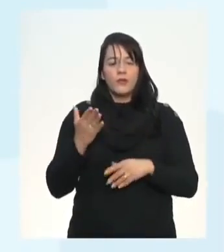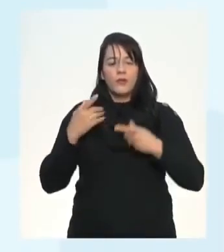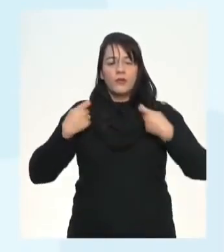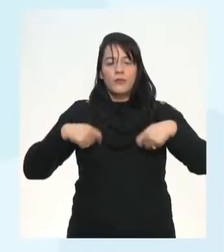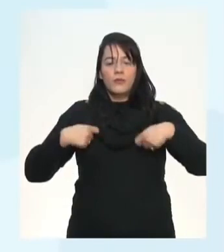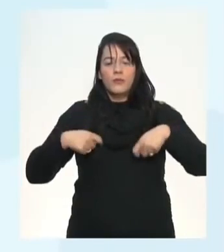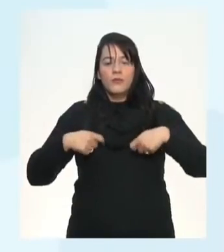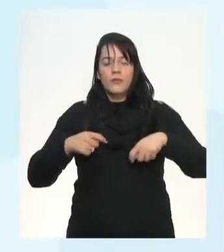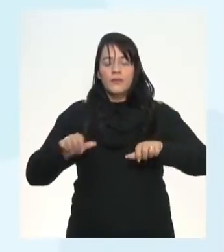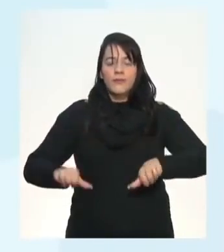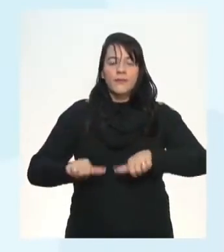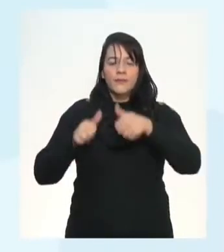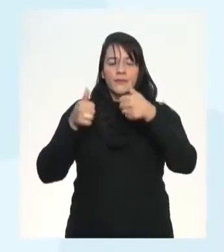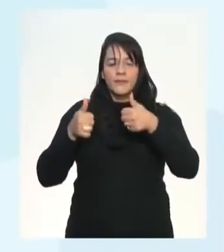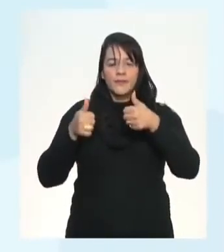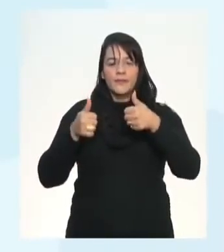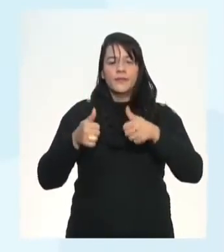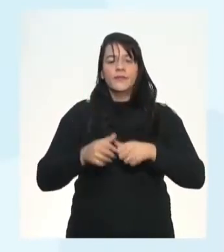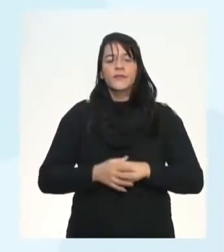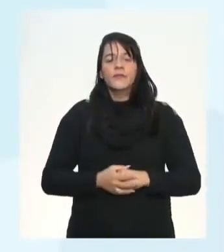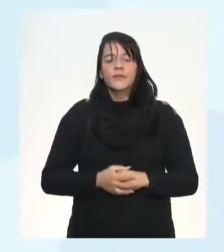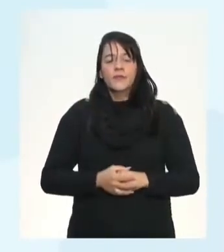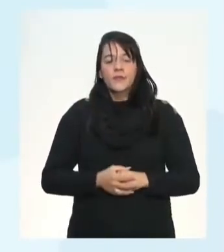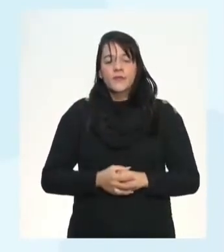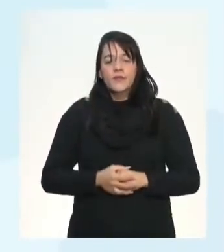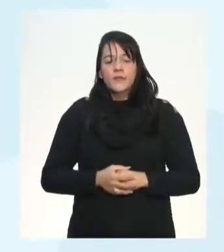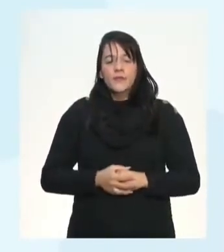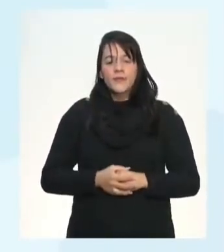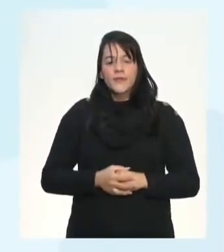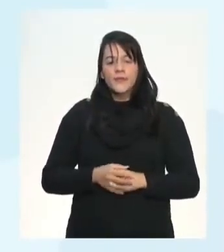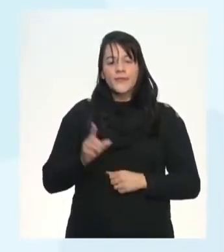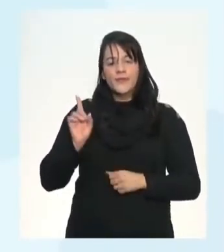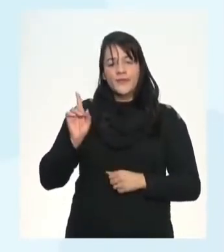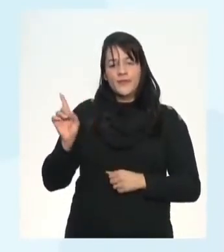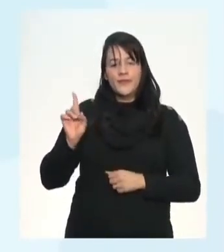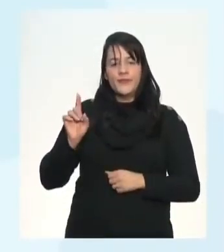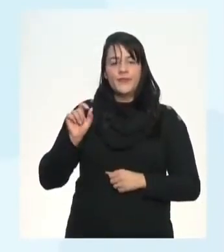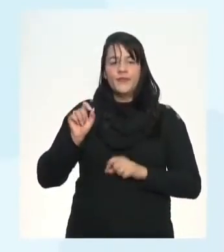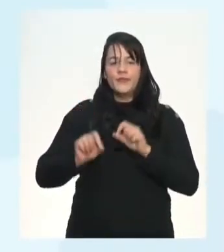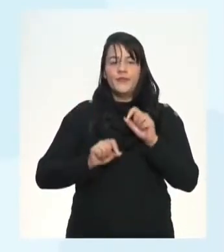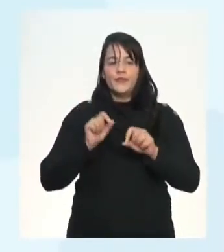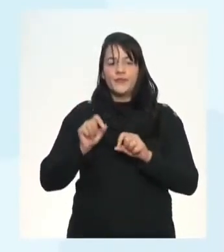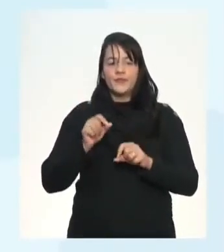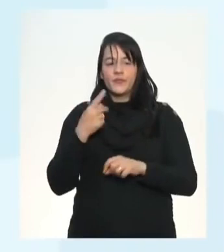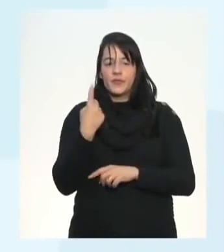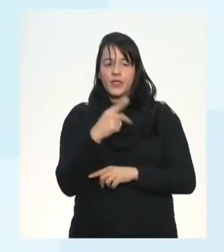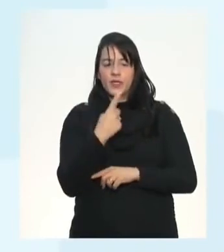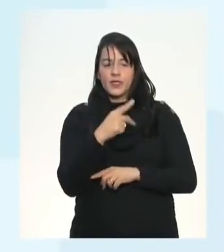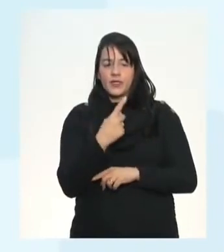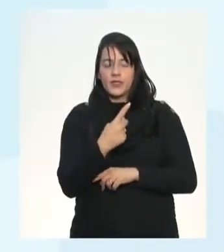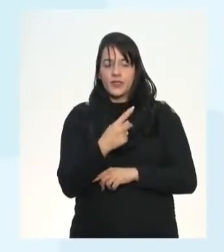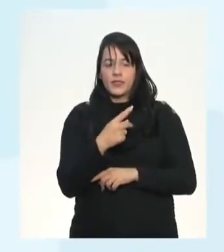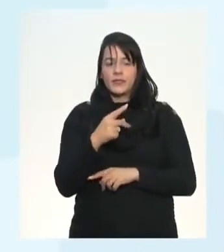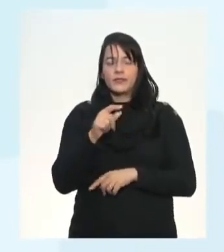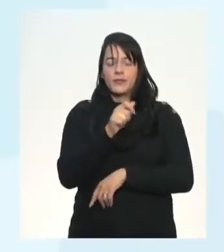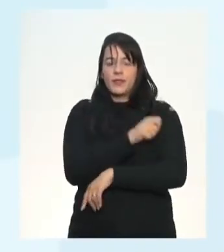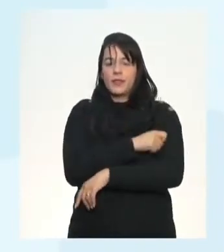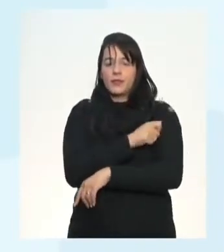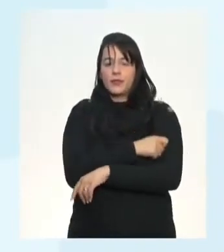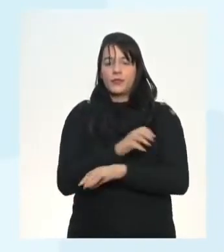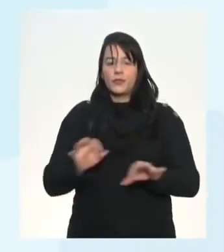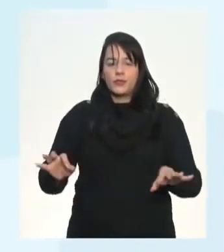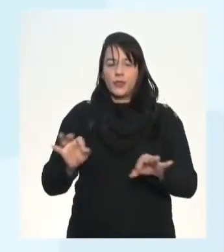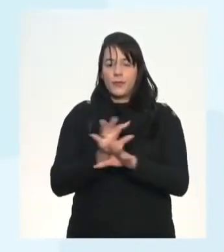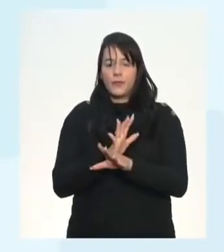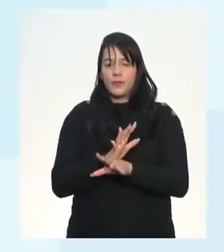as suas notas. Depois temos, aquele aluno já tem todas as atividades prontas. Então, está